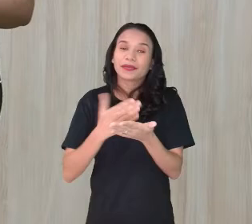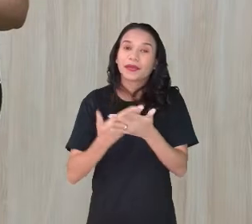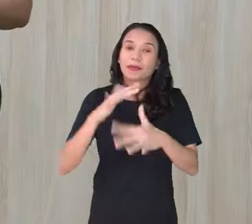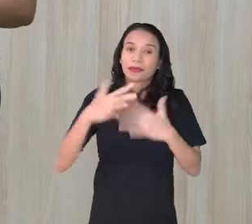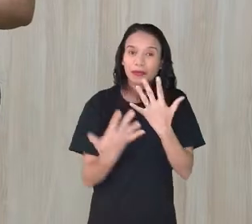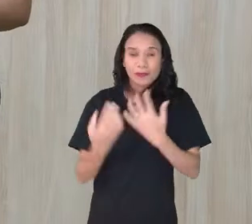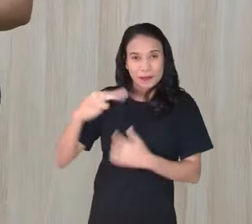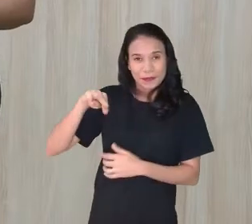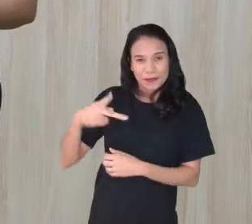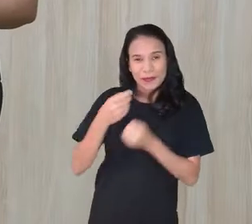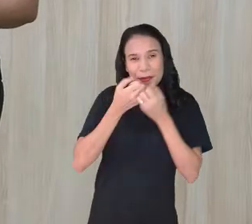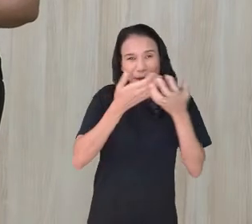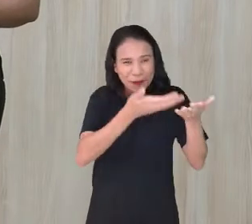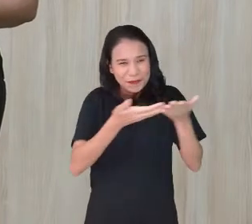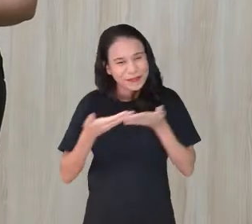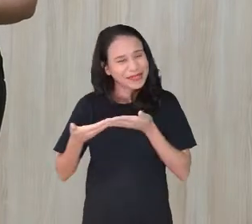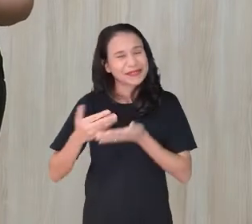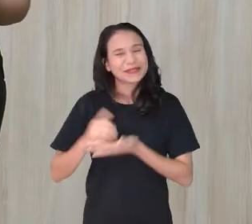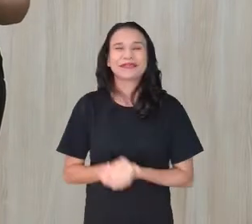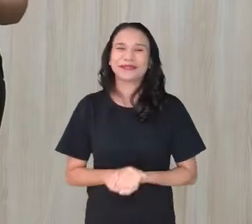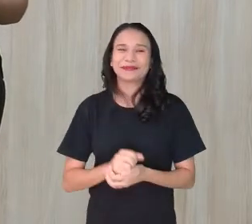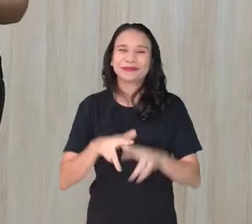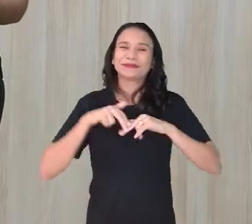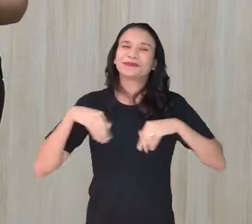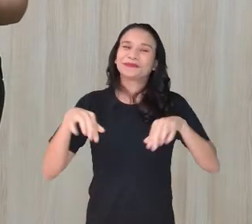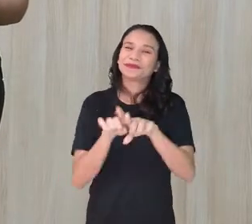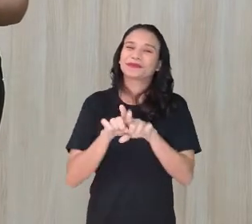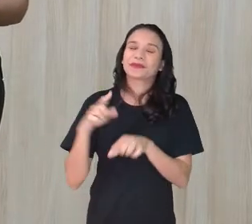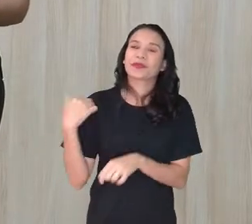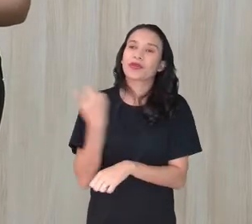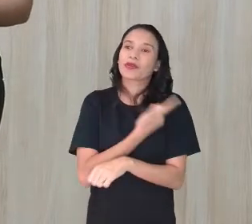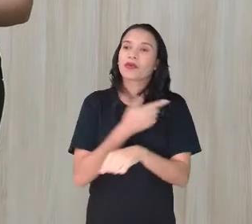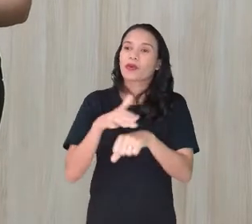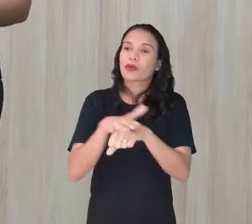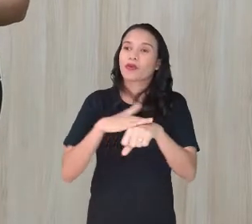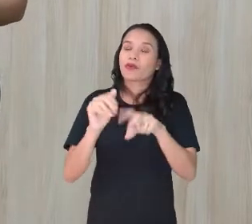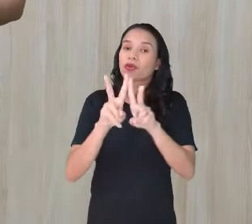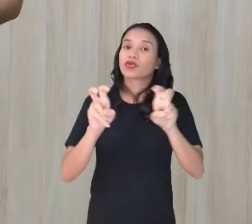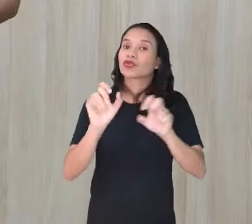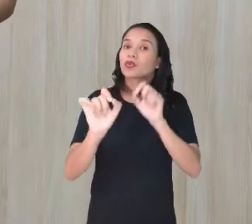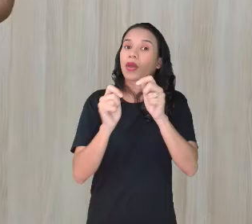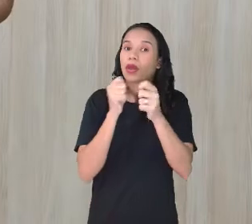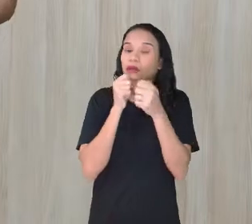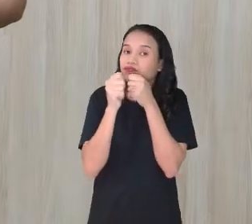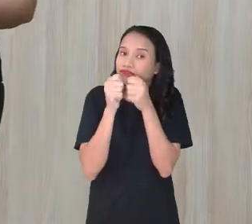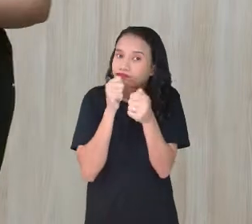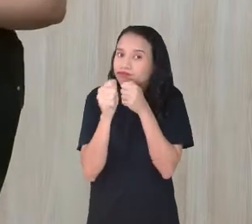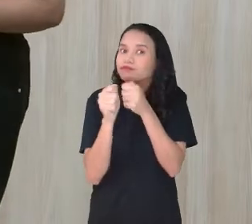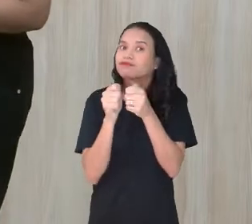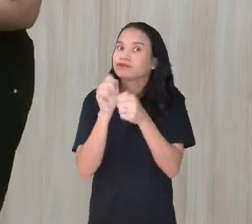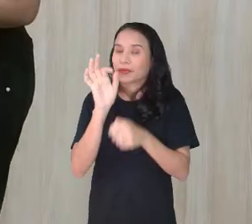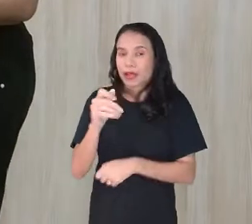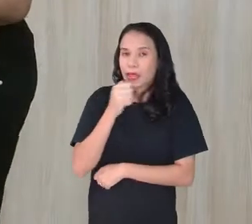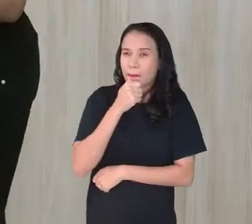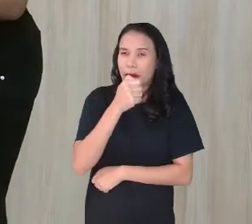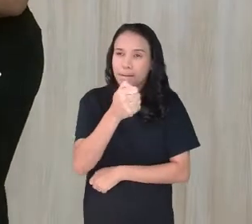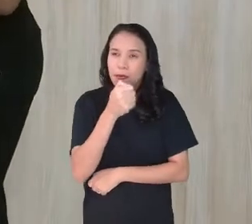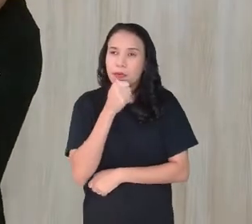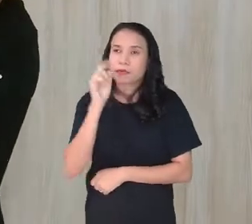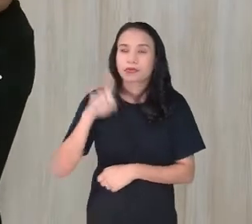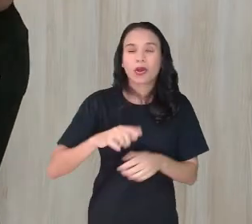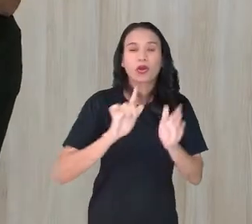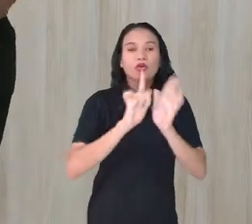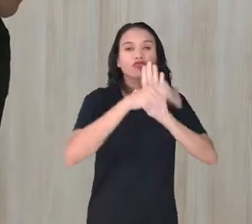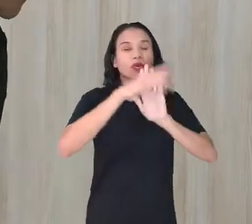intérprete Helena. Seja muito bem-vinda, Helena. E a gente vai falar um pouquinho hoje sobre a entrevista, né? Esse gênero textual que